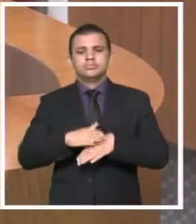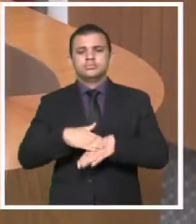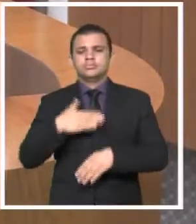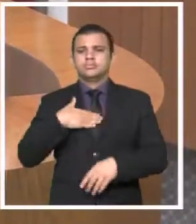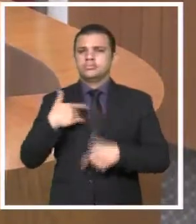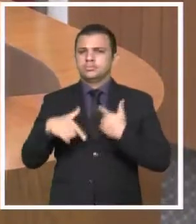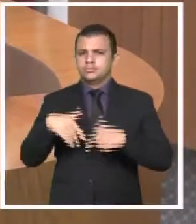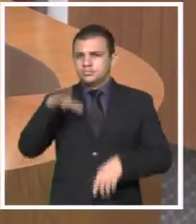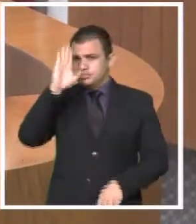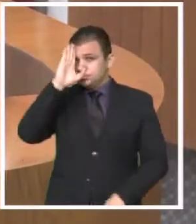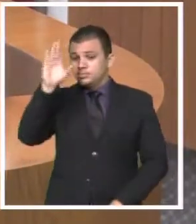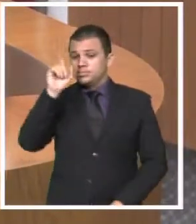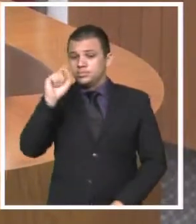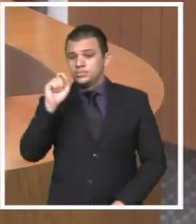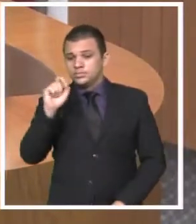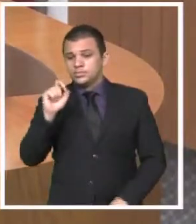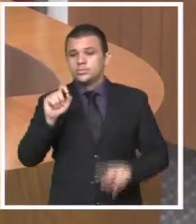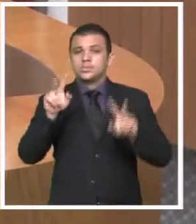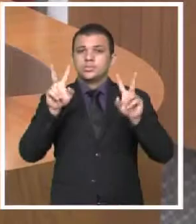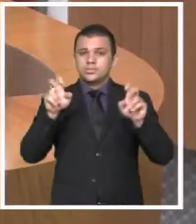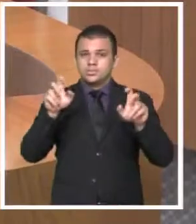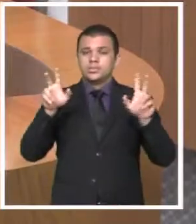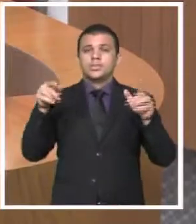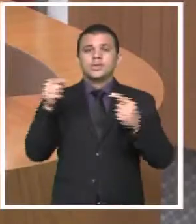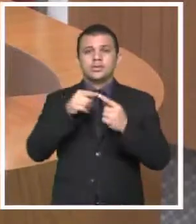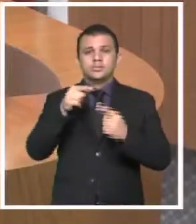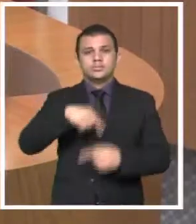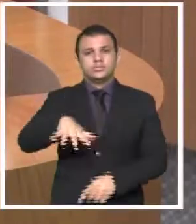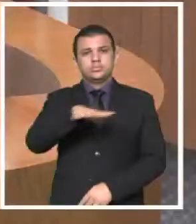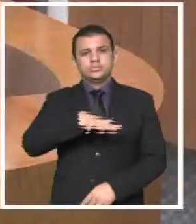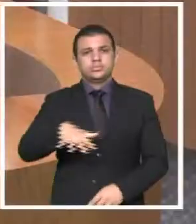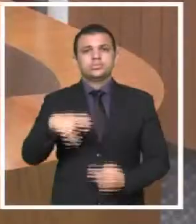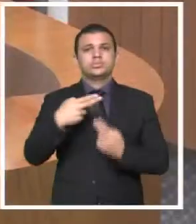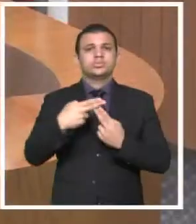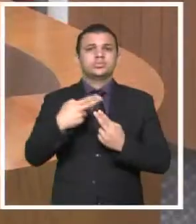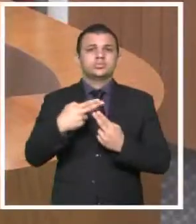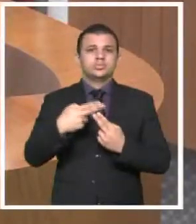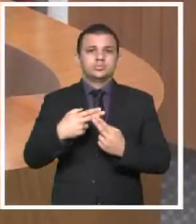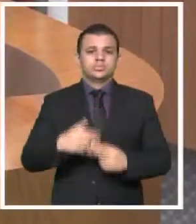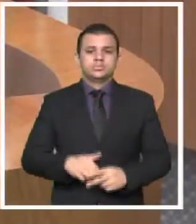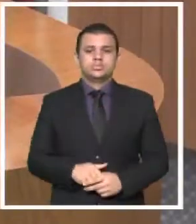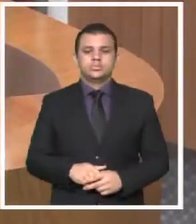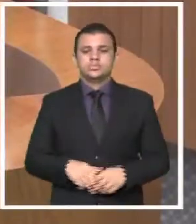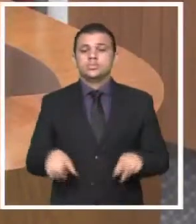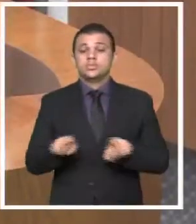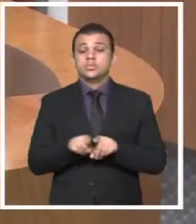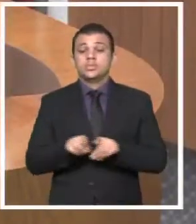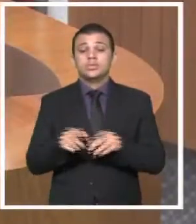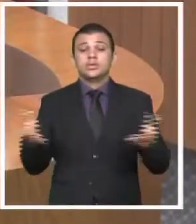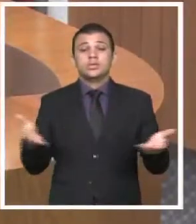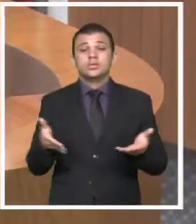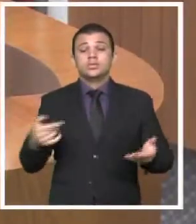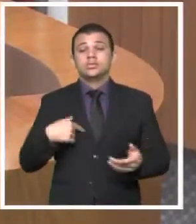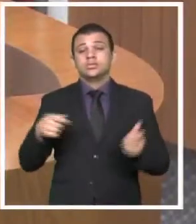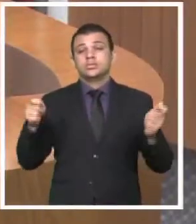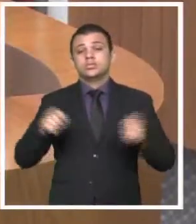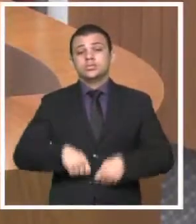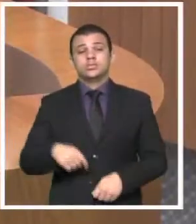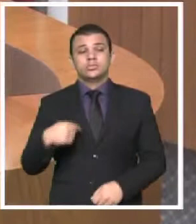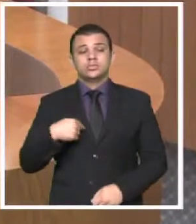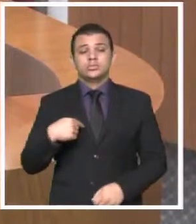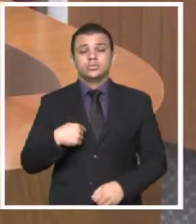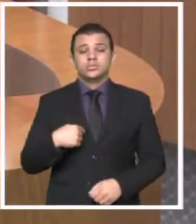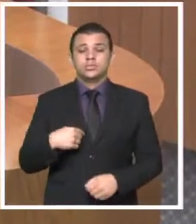as questões relacionadas ao nosso município de Timon. E hoje eu posso dizer com